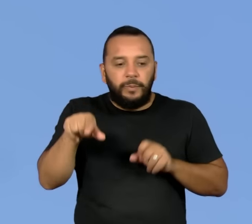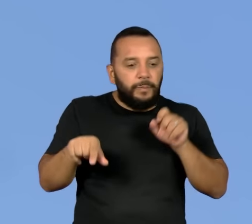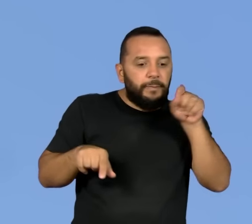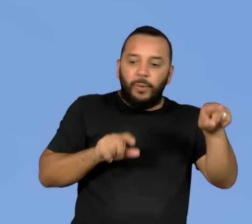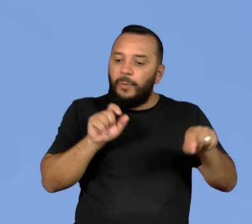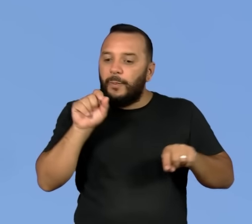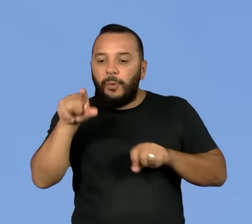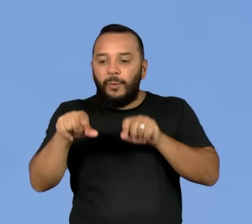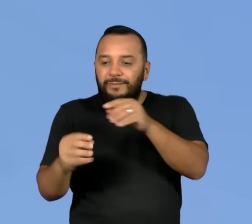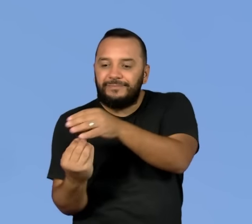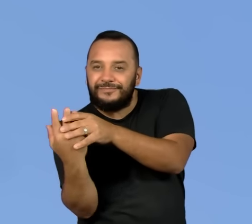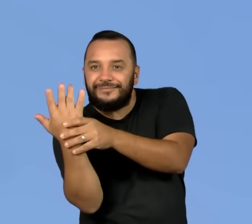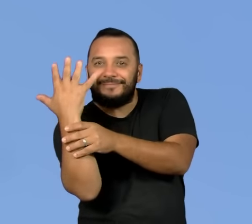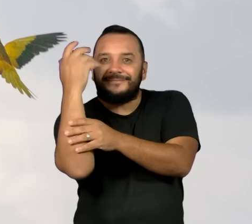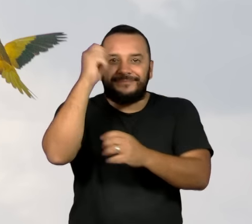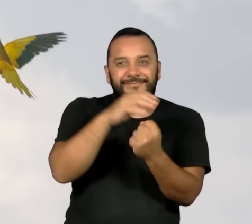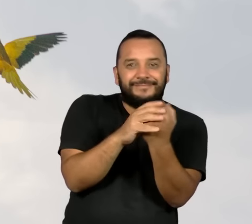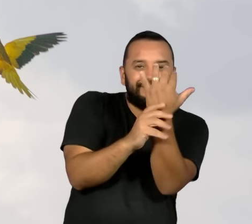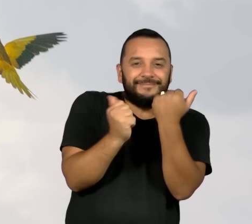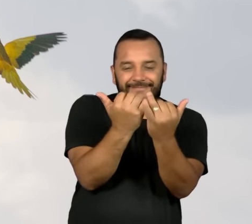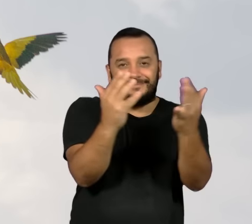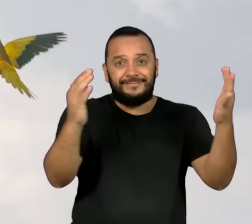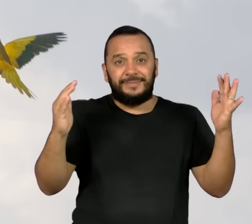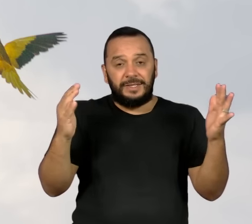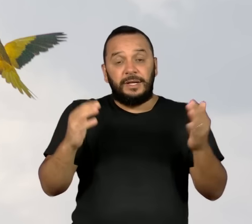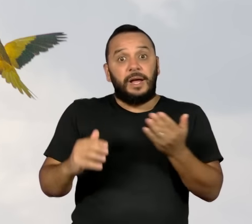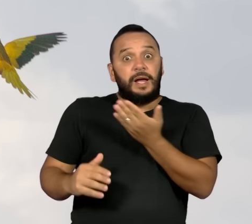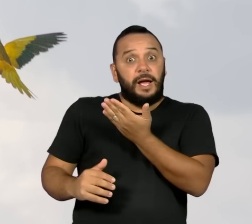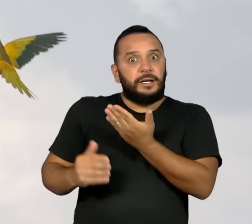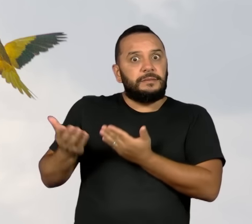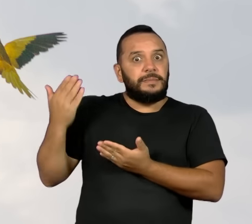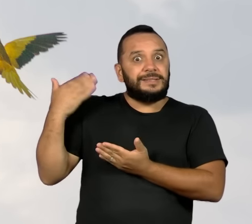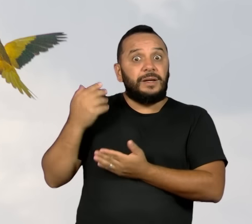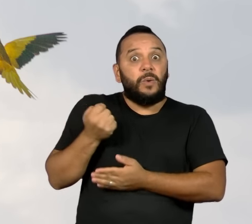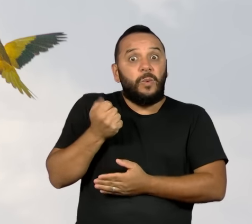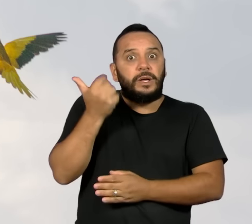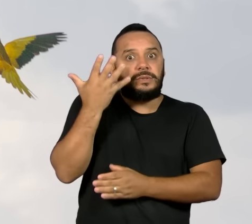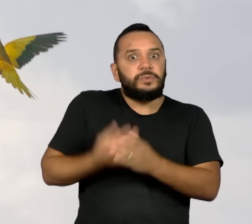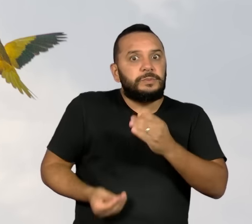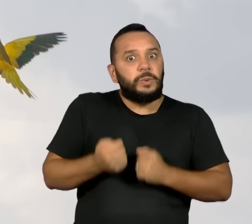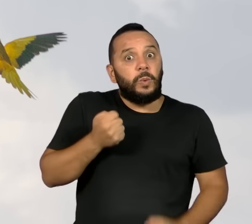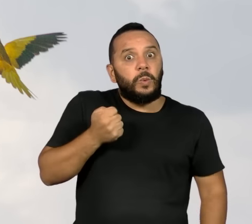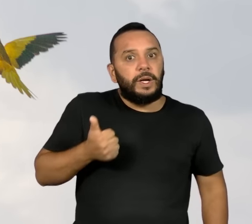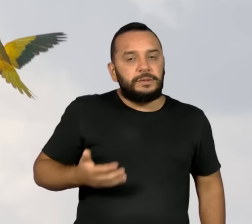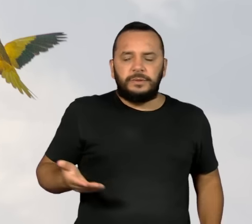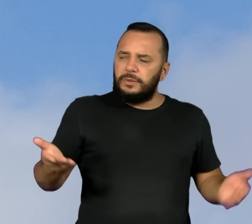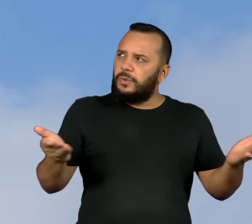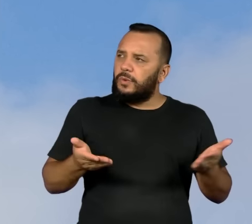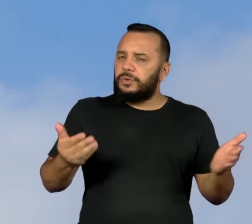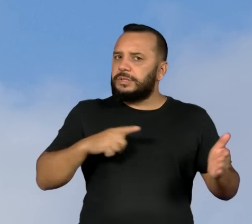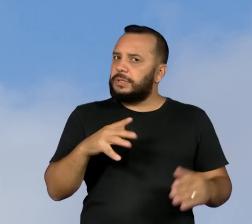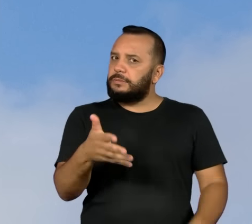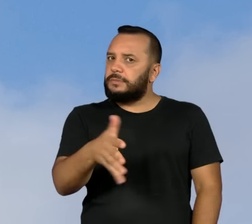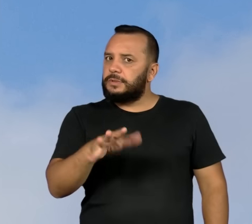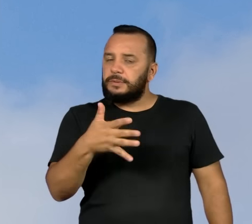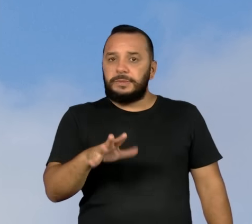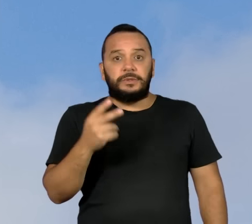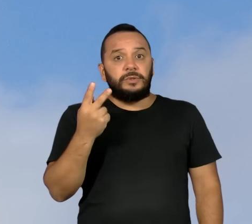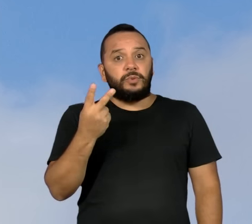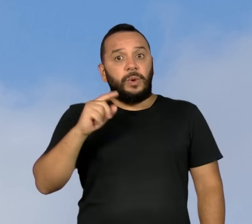alegram os céus por onde passam, quase desapareceram. Estima-se que hoje existam apenas cerca de 2